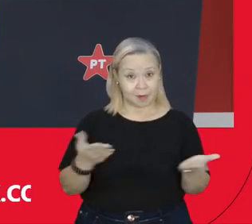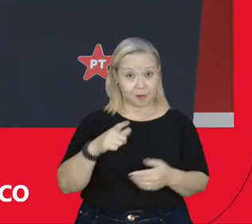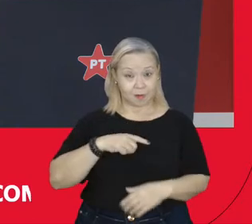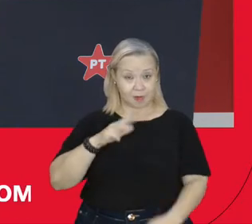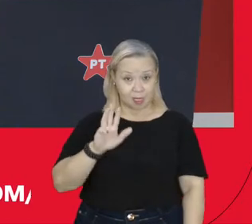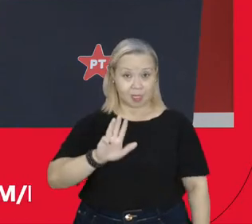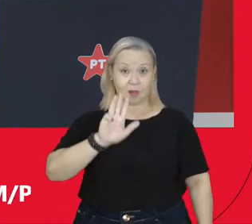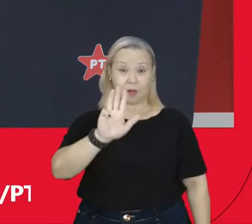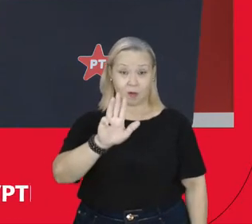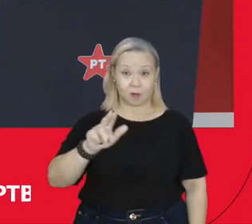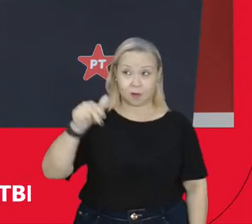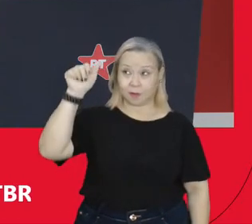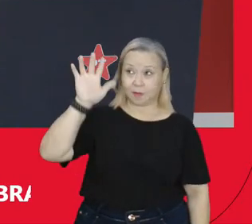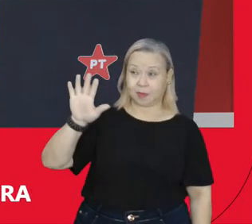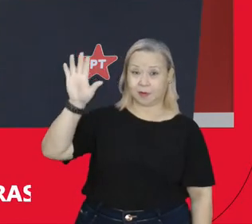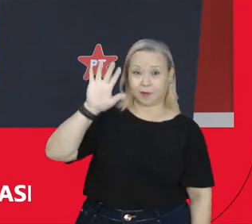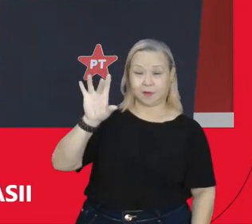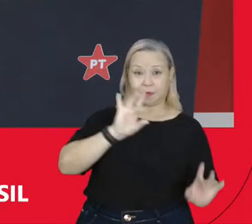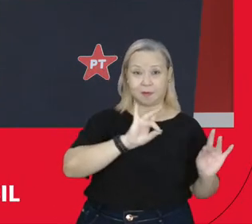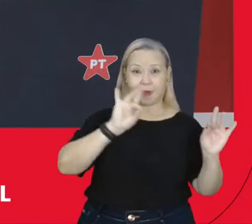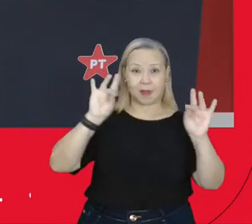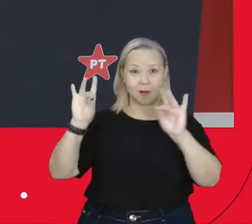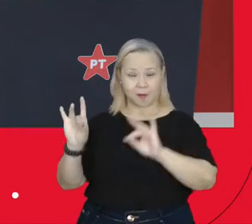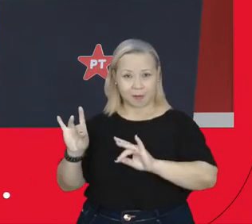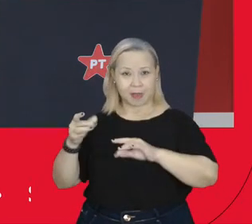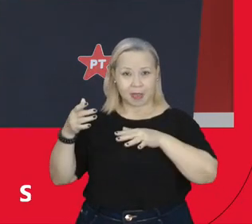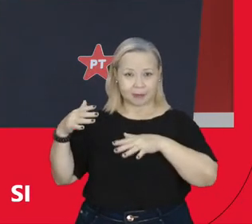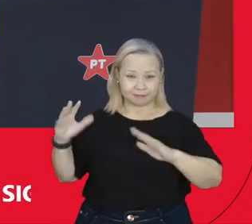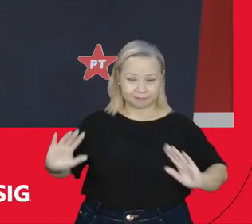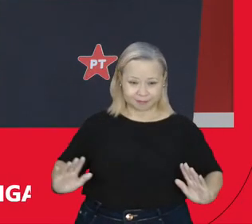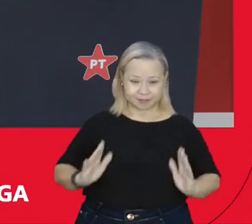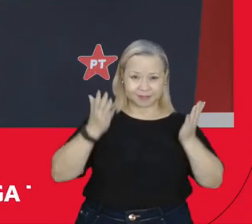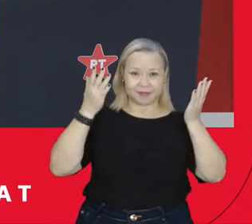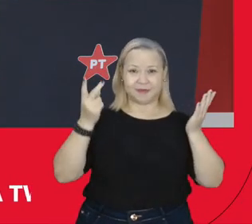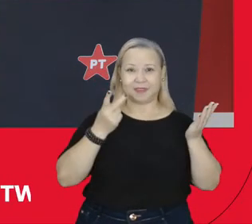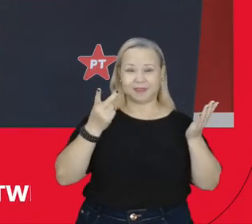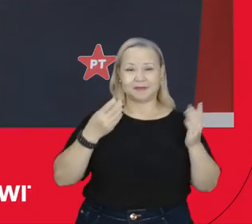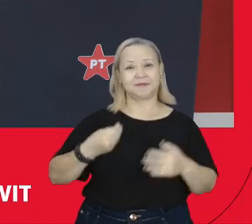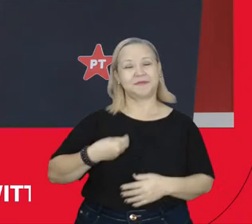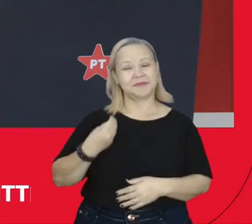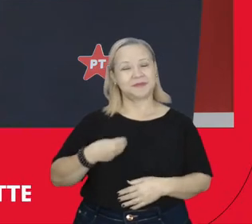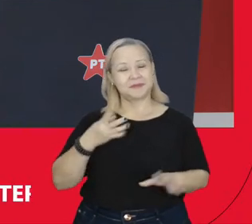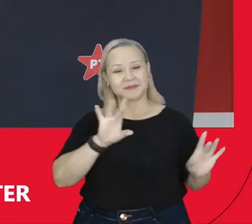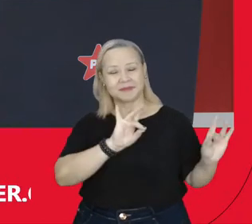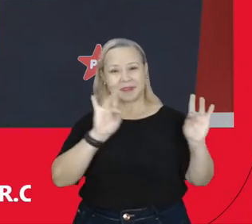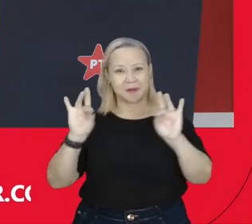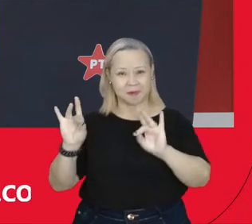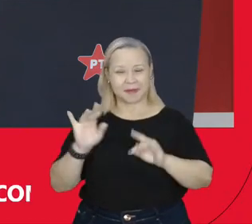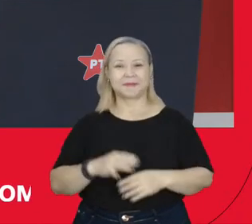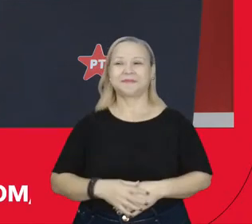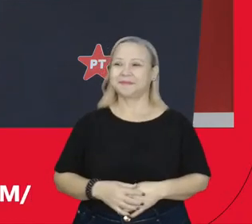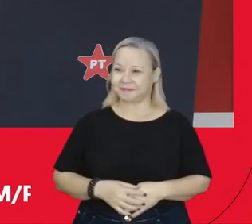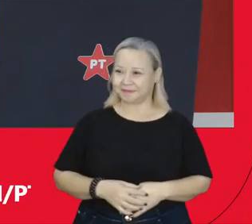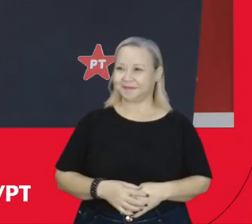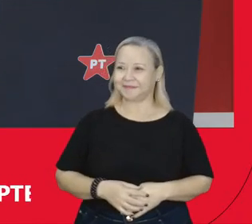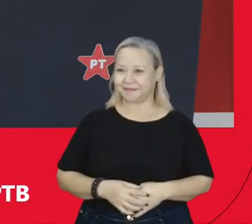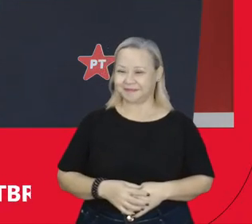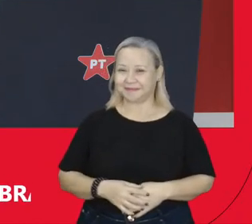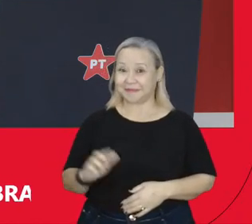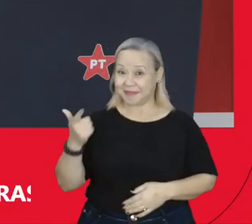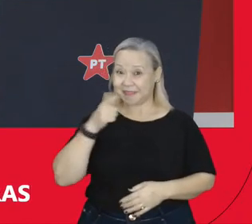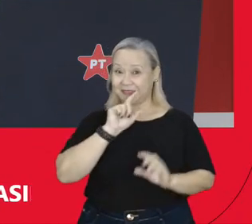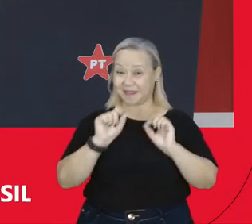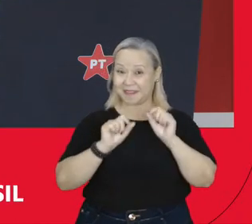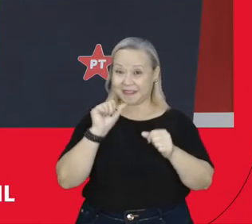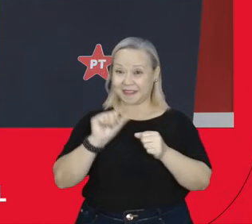aí pelo Nordeste. Vamos acompanhar. Tem dois grandes eventos aí e eu estarei ligado acompanhando aí. A gente vai conseguir porque a